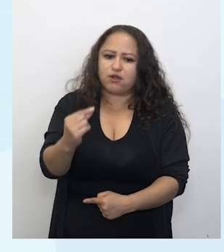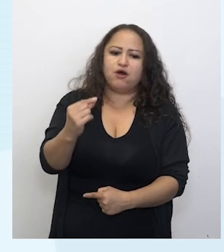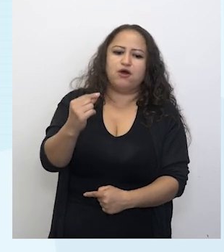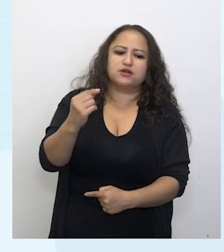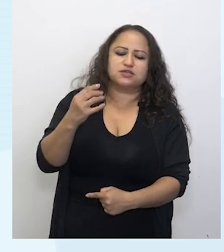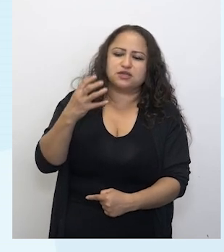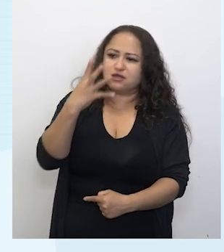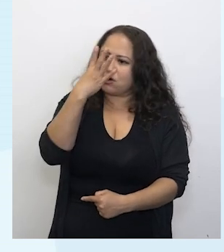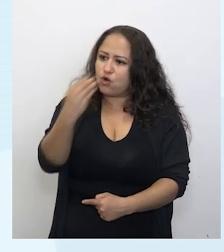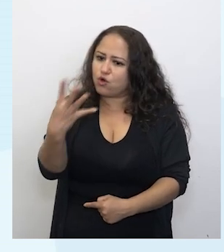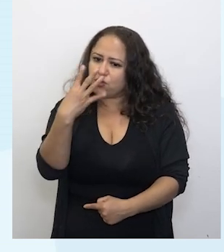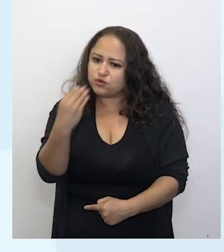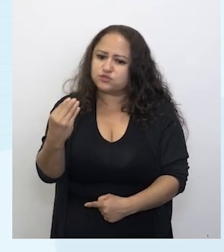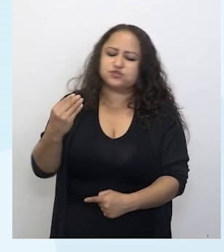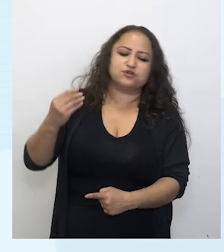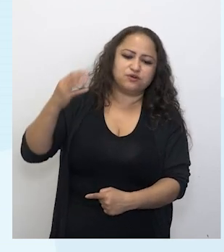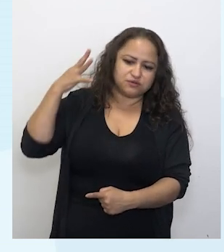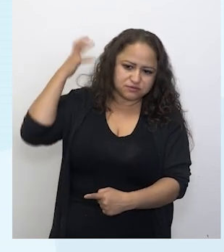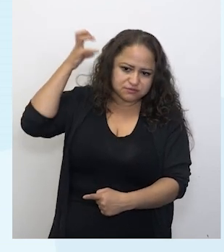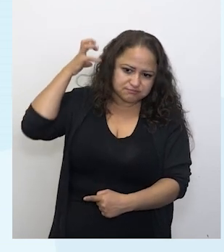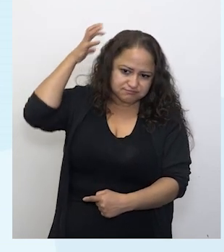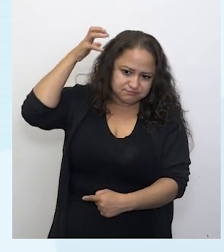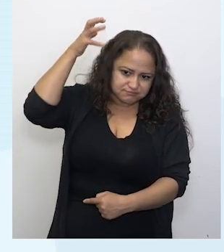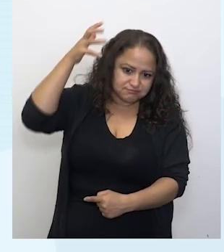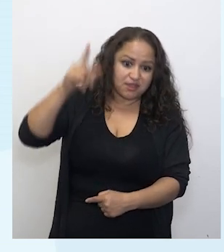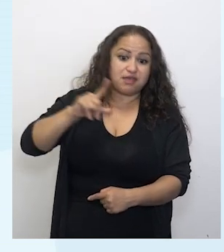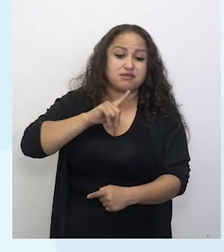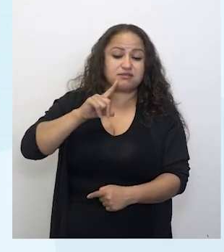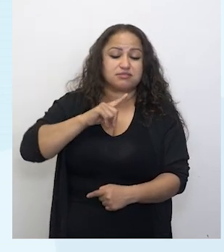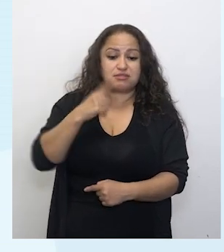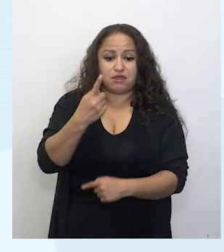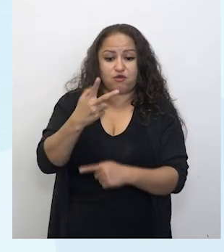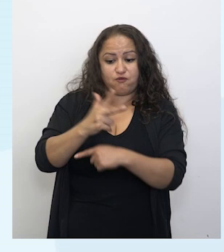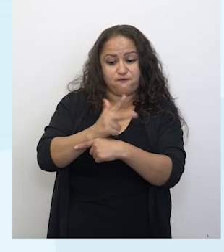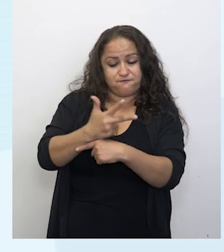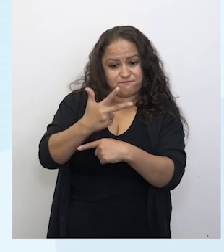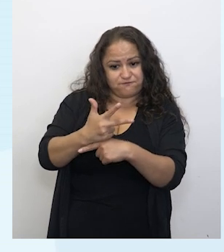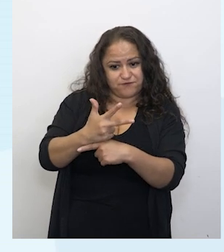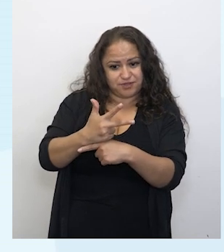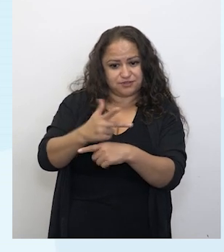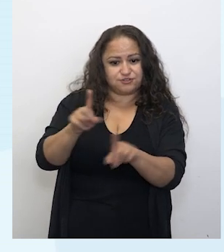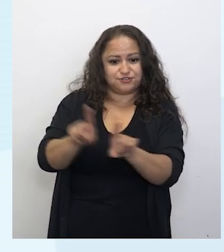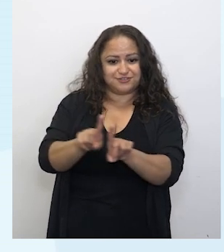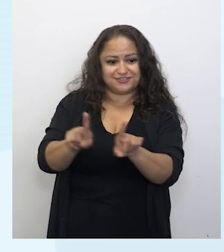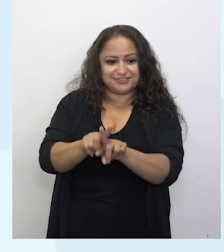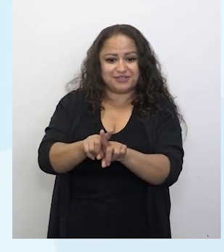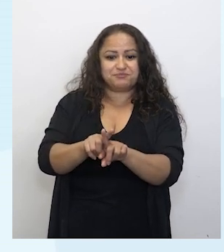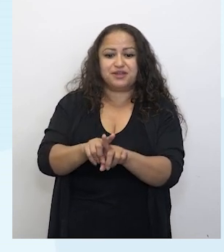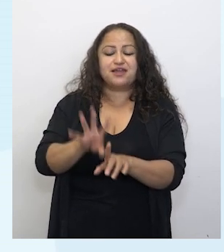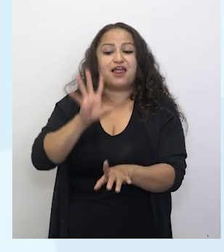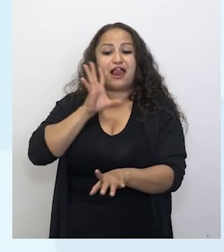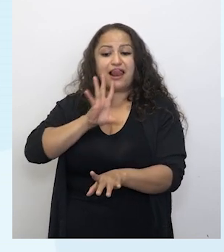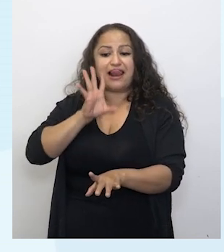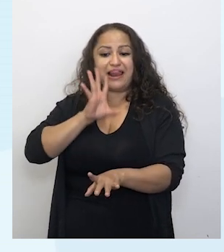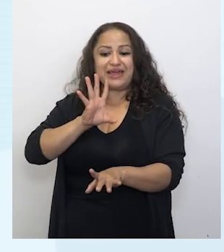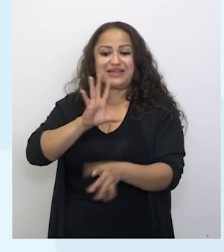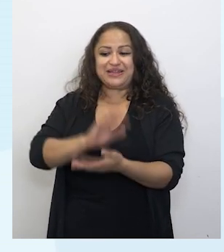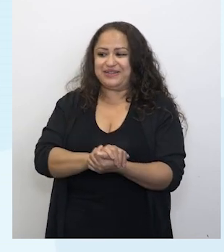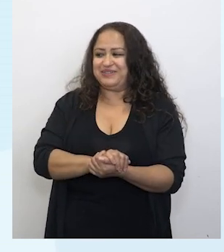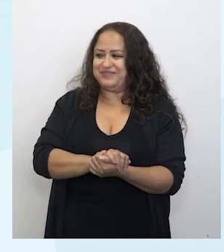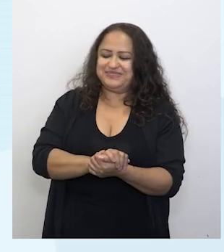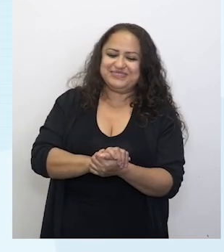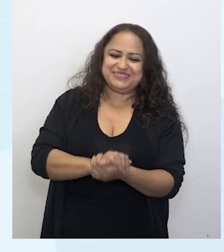um vídeo do canal Conceito Ilustrado, muito divertido, trazendo também uma síntese bem legal sobre o pensamento de